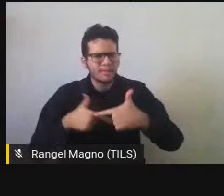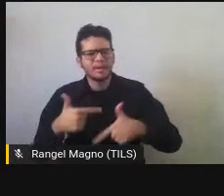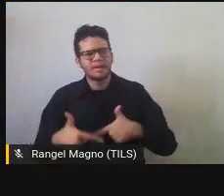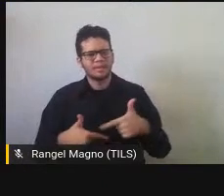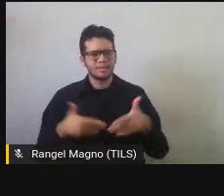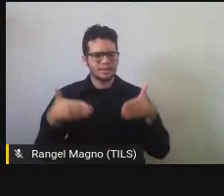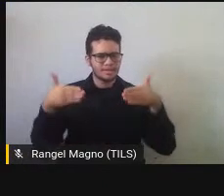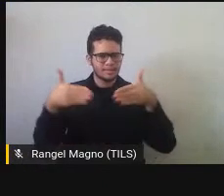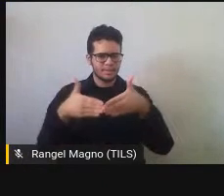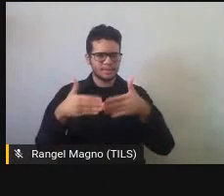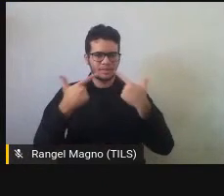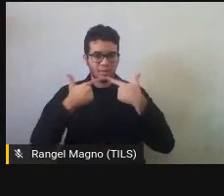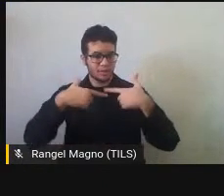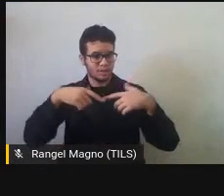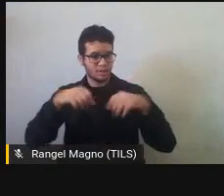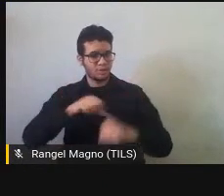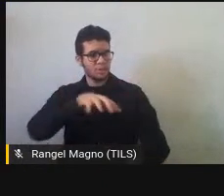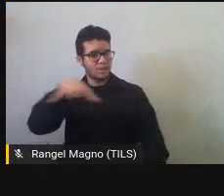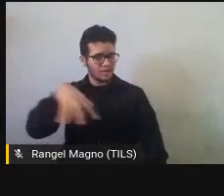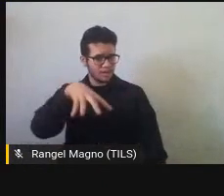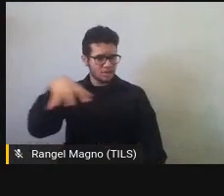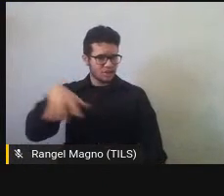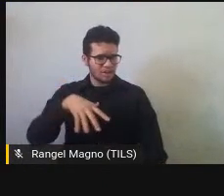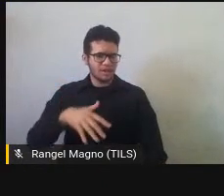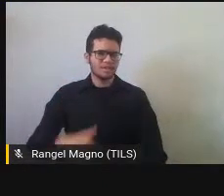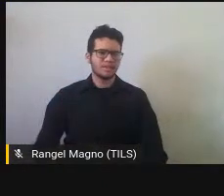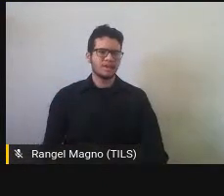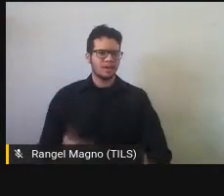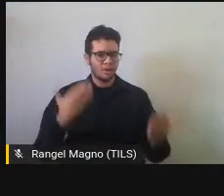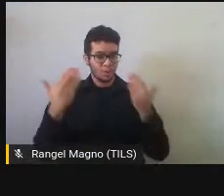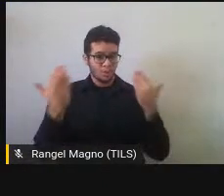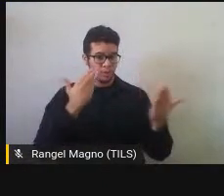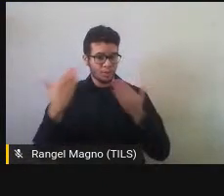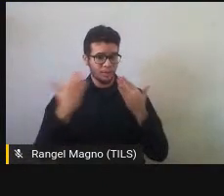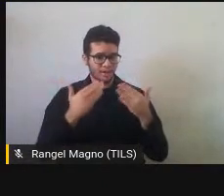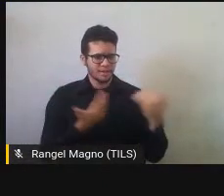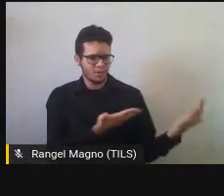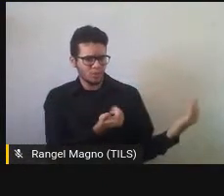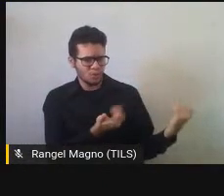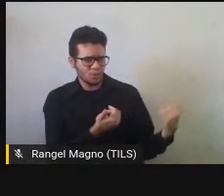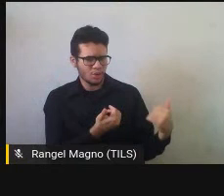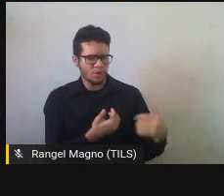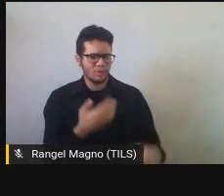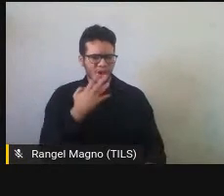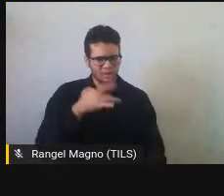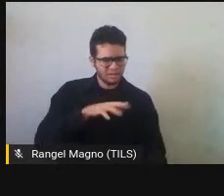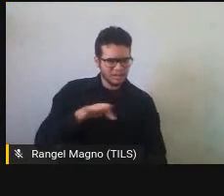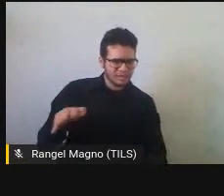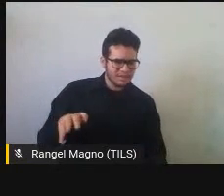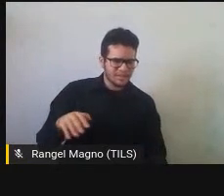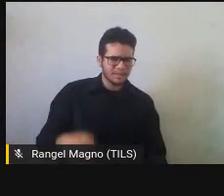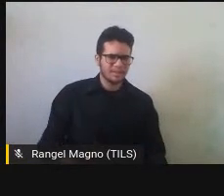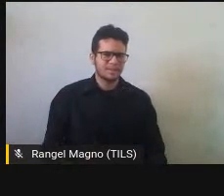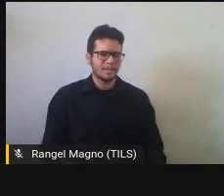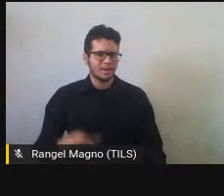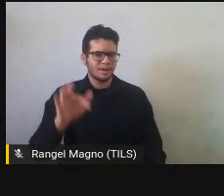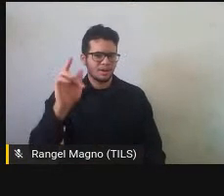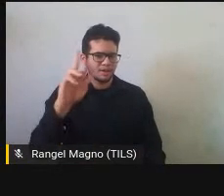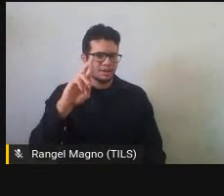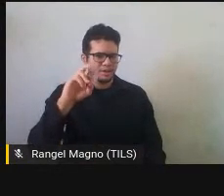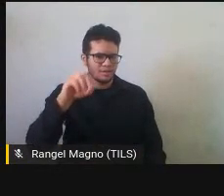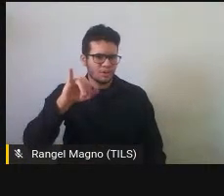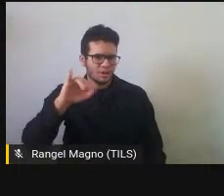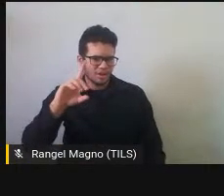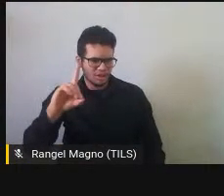e em relação à infância ninguém mais que Freud pode nesse momento da nossa